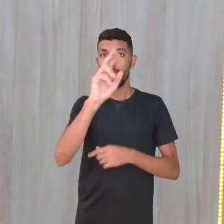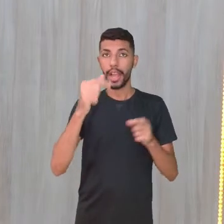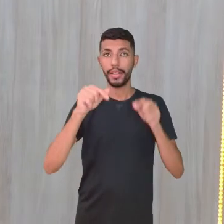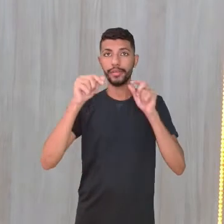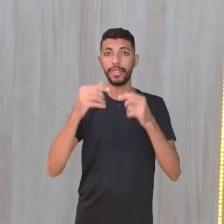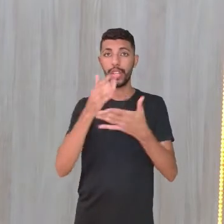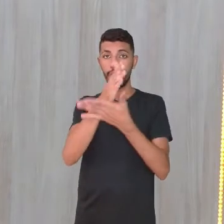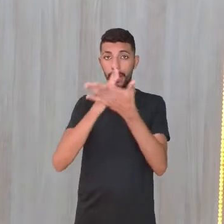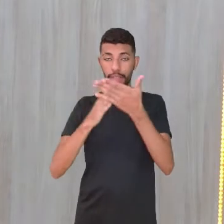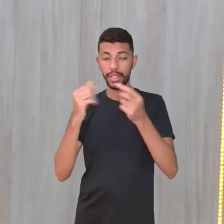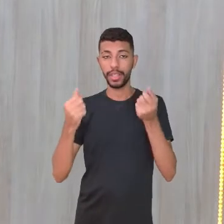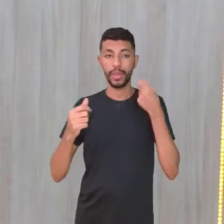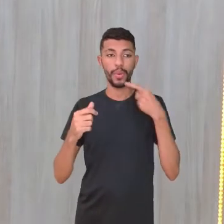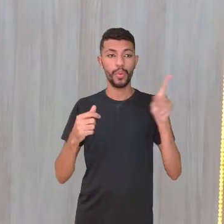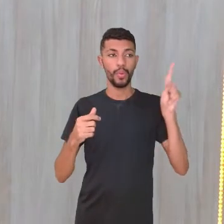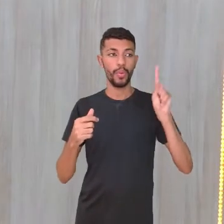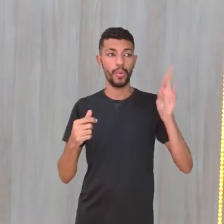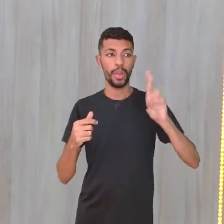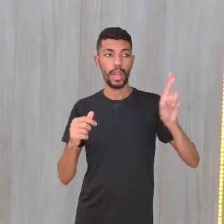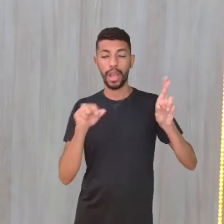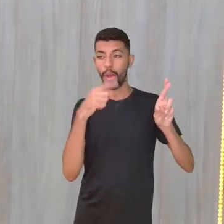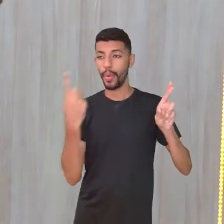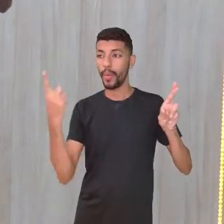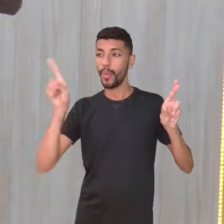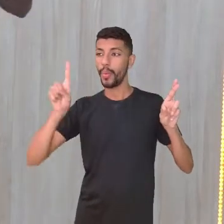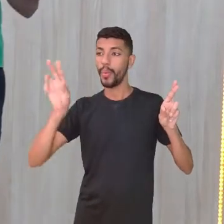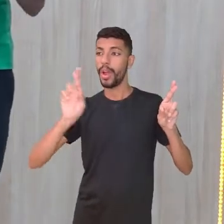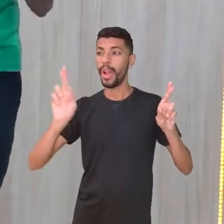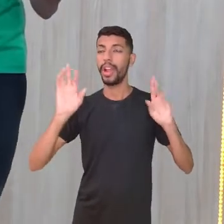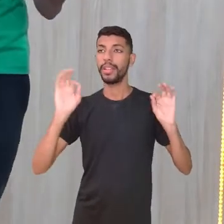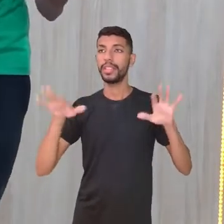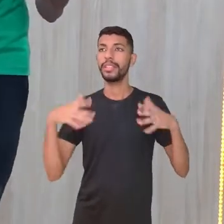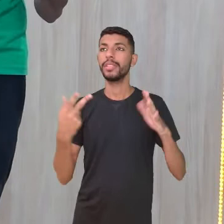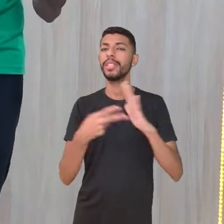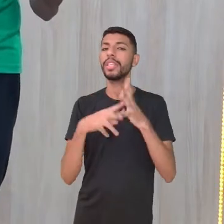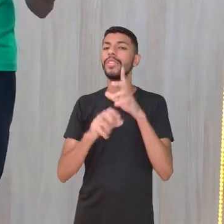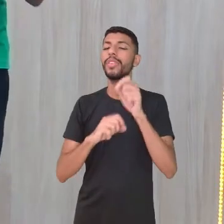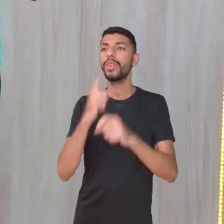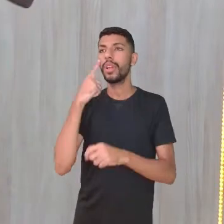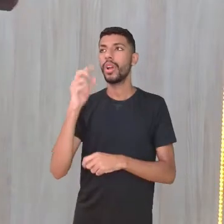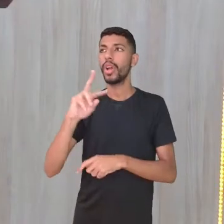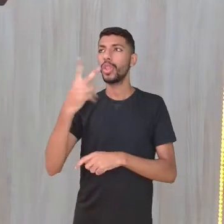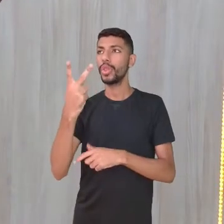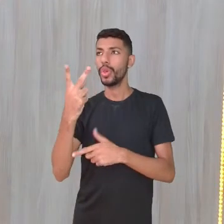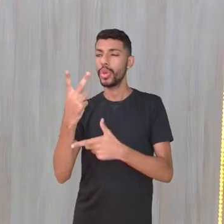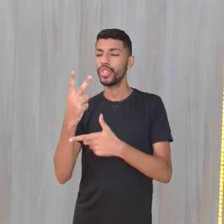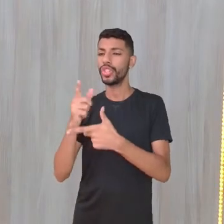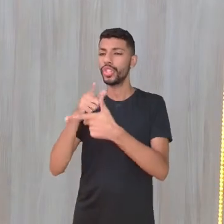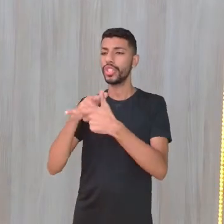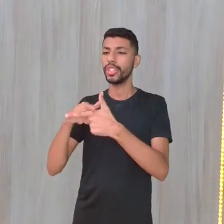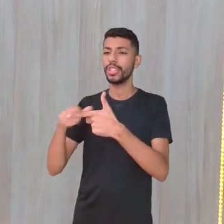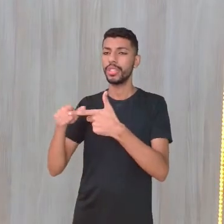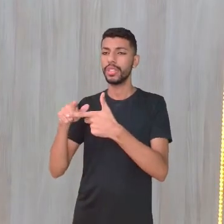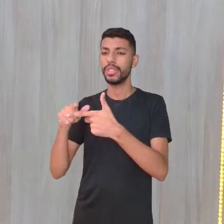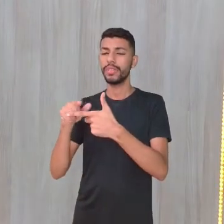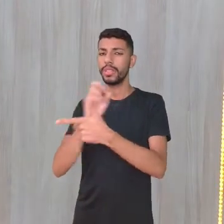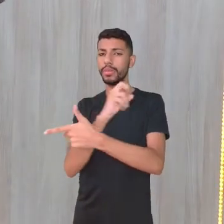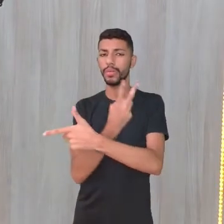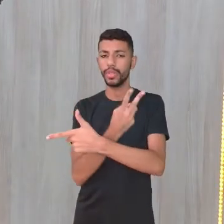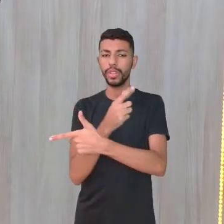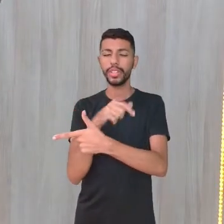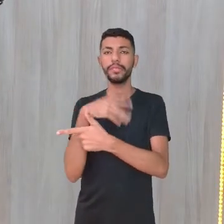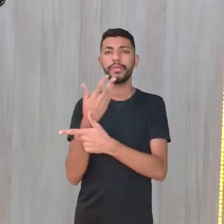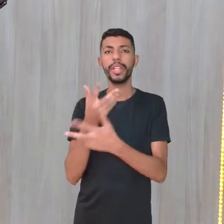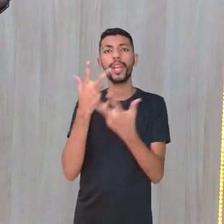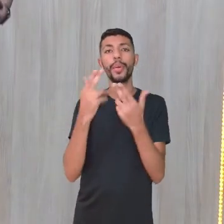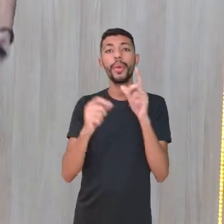de R$1. O que significa dizer? Significa dizer que se eu dividir R$2 por 2, vai dar igual a 1. R$1 para